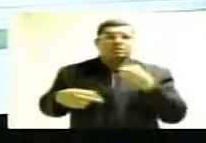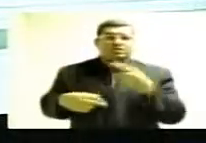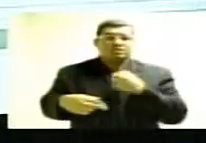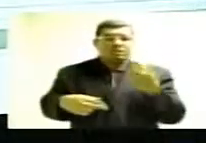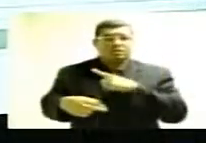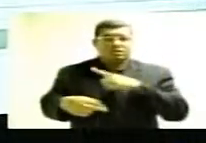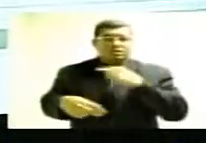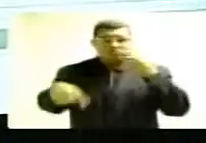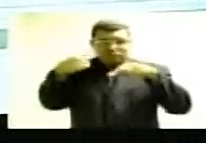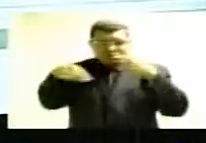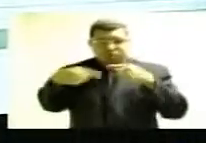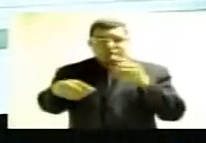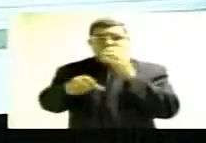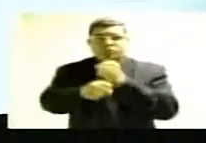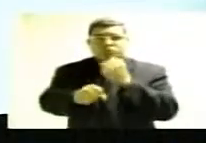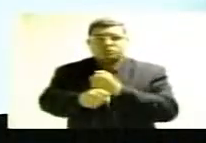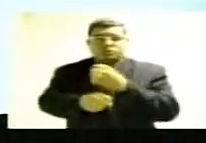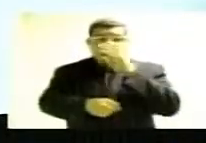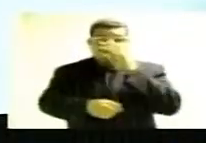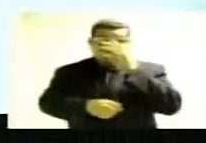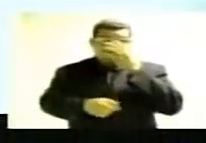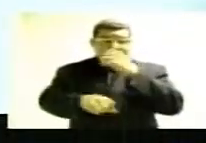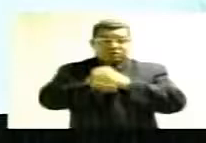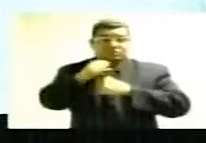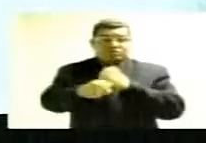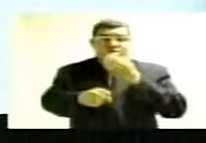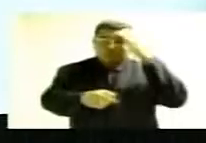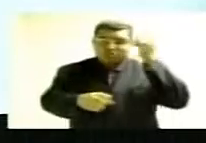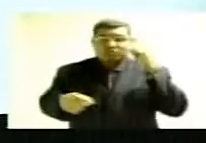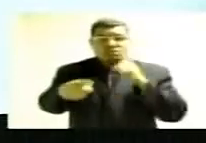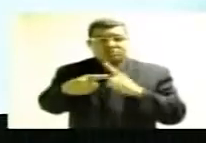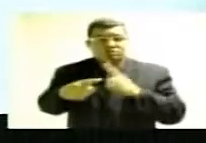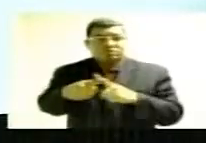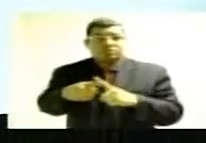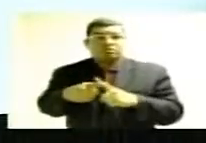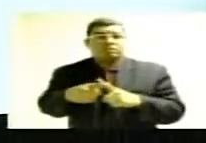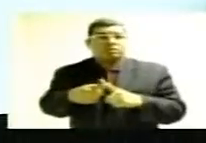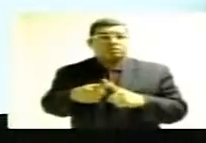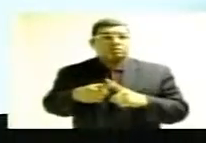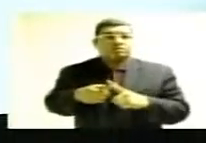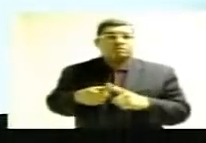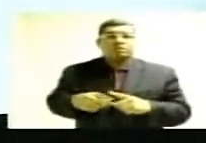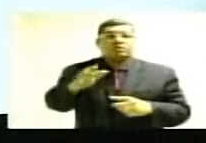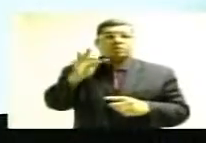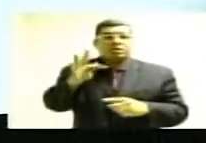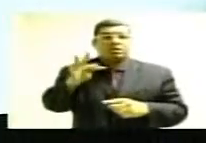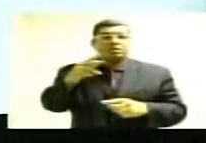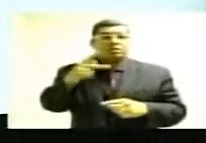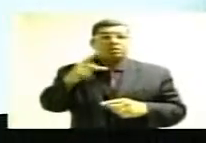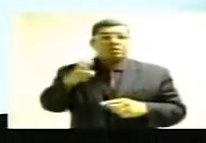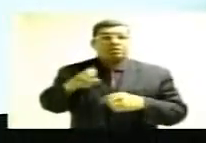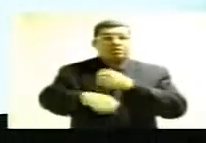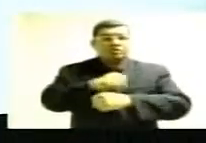ter com a discussão do orçamento 2014. Sabe por quê, deputado Luiz Castro? O FPE,